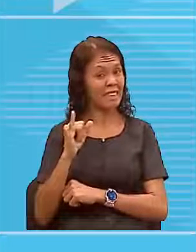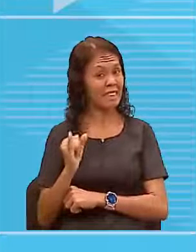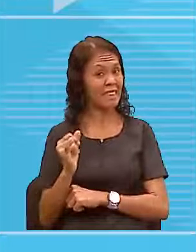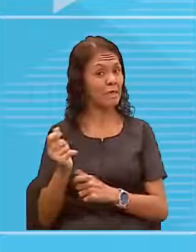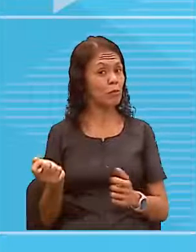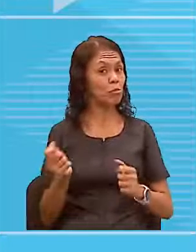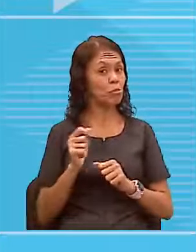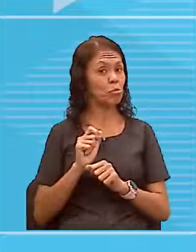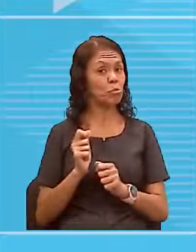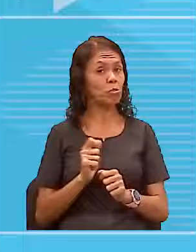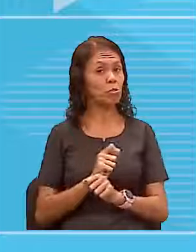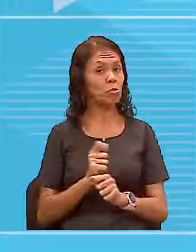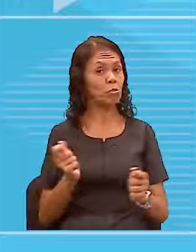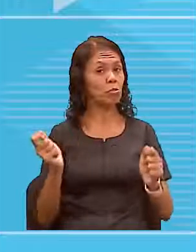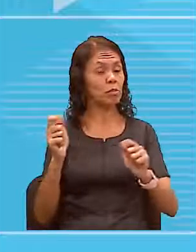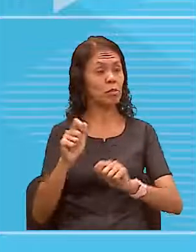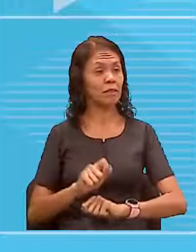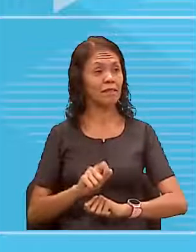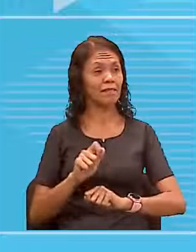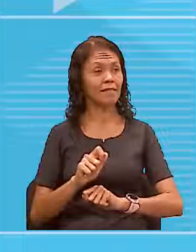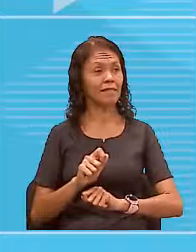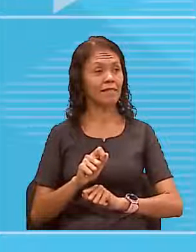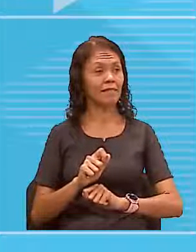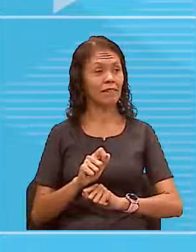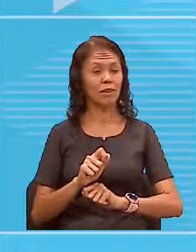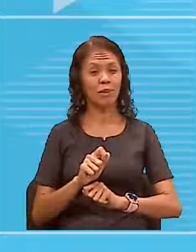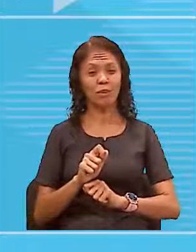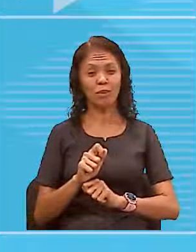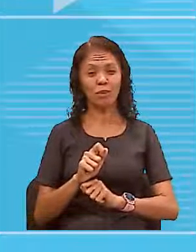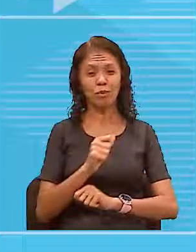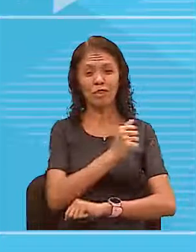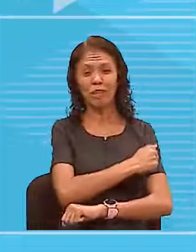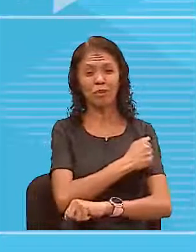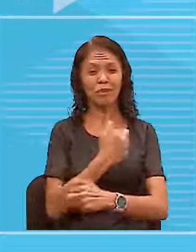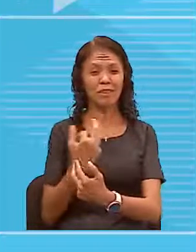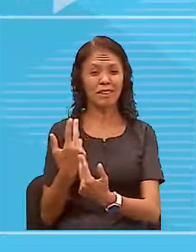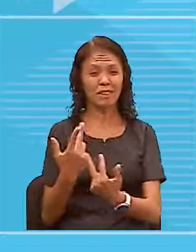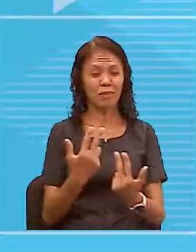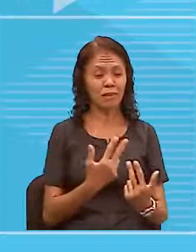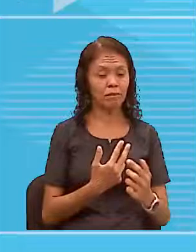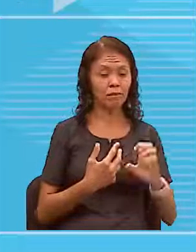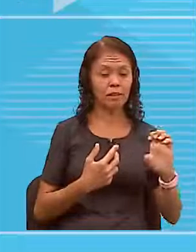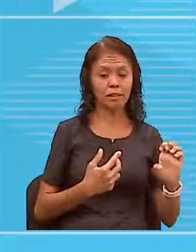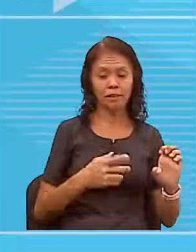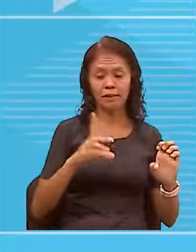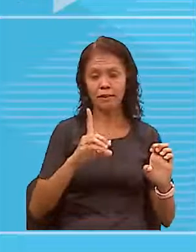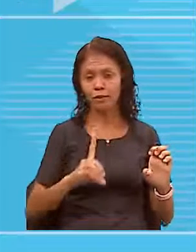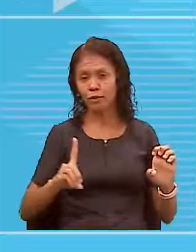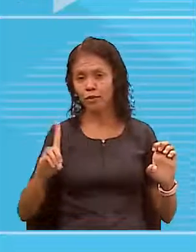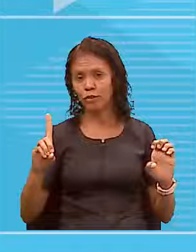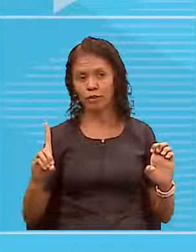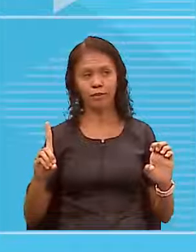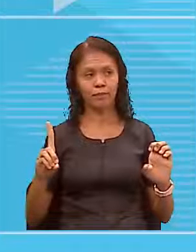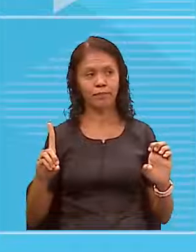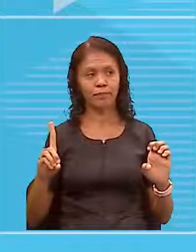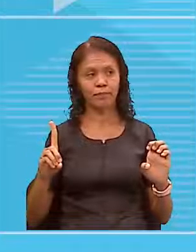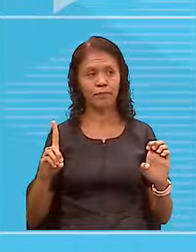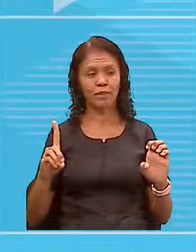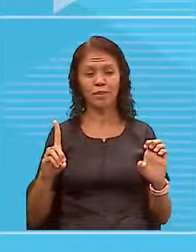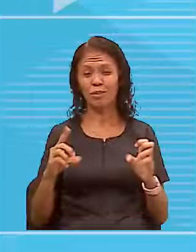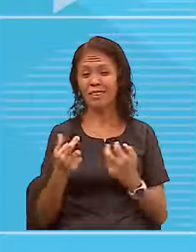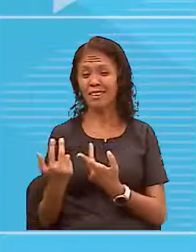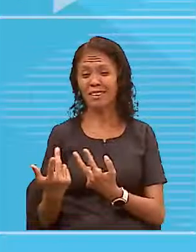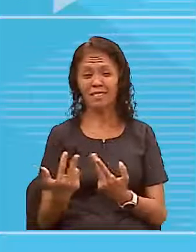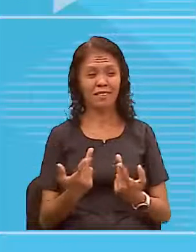por acaso, se aqui fossem os mesmos alunos, tanto do lado esquerdo como do meu lado direito, fossem os